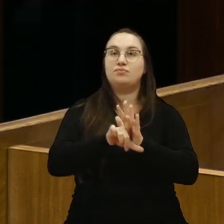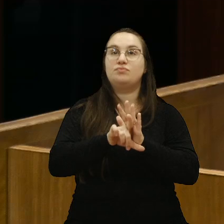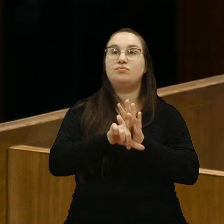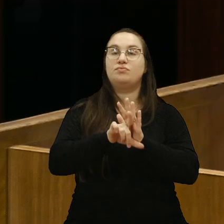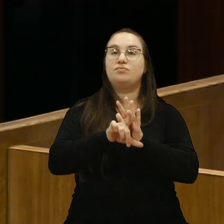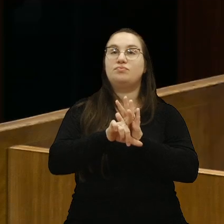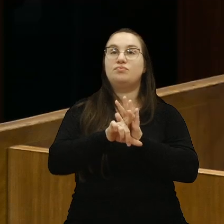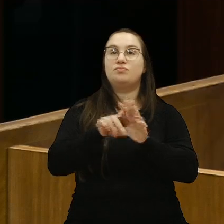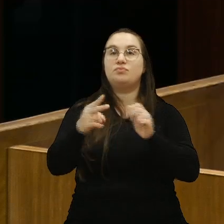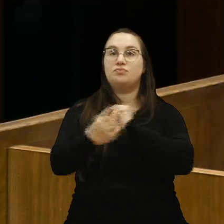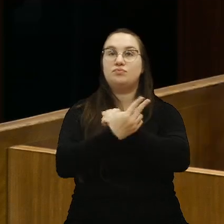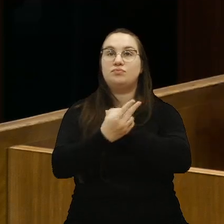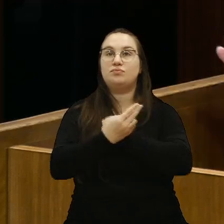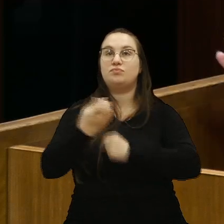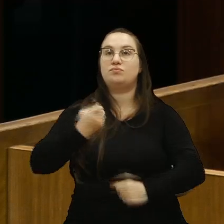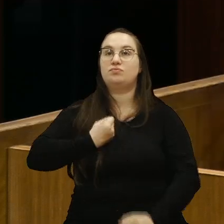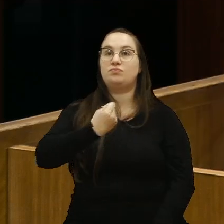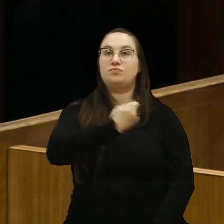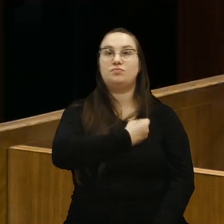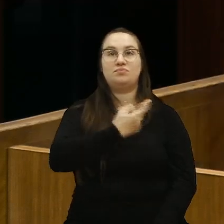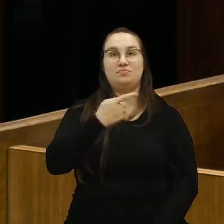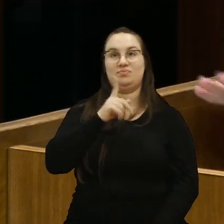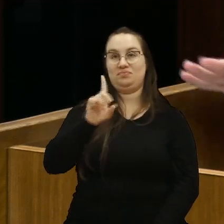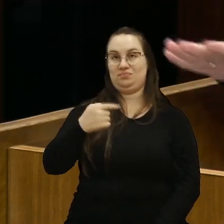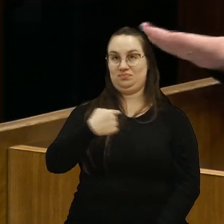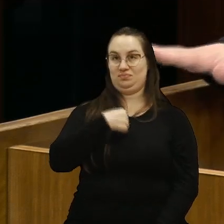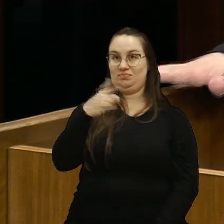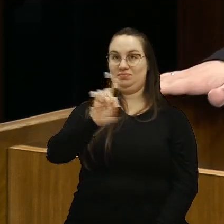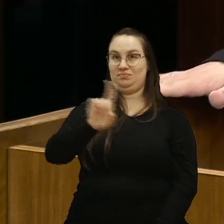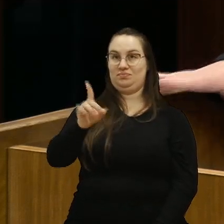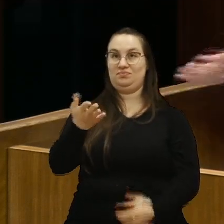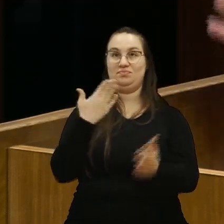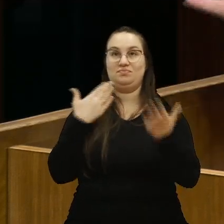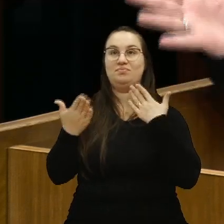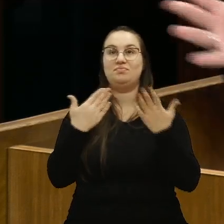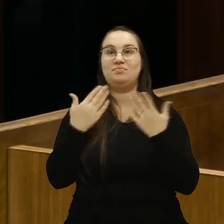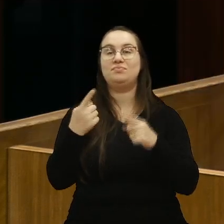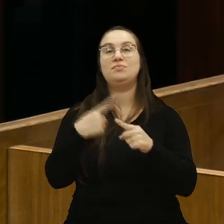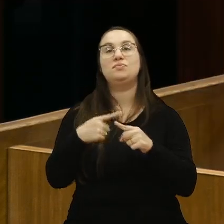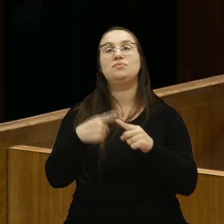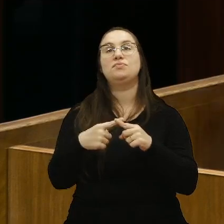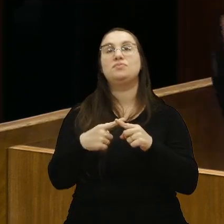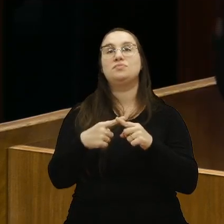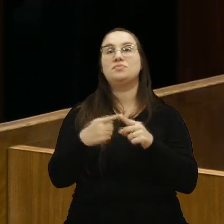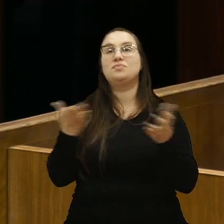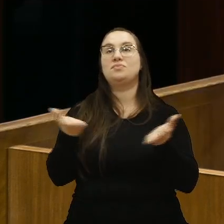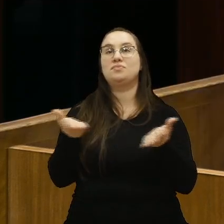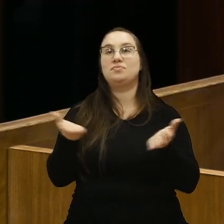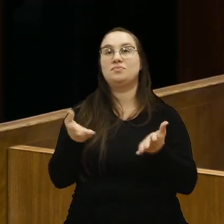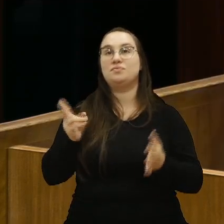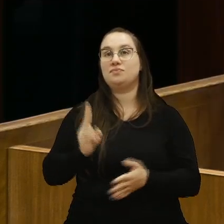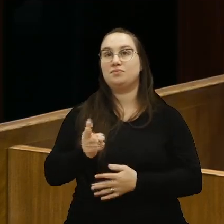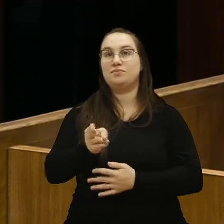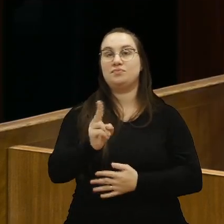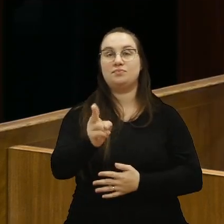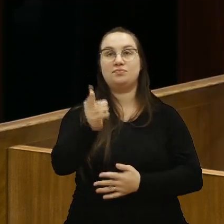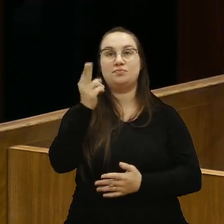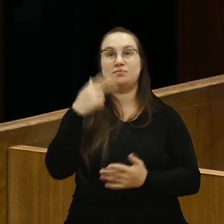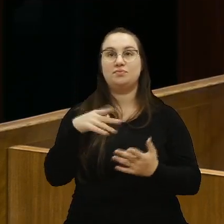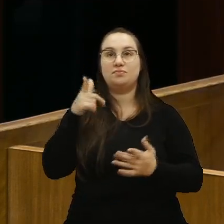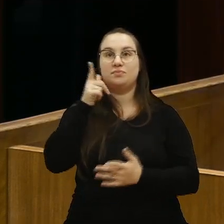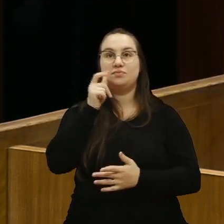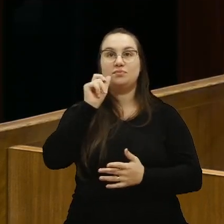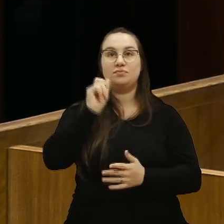tudo mais, mas eu é que não vou colocar isso em discussão, porque agora vamos provavelmente